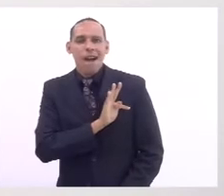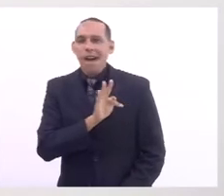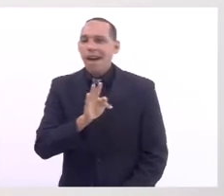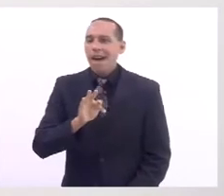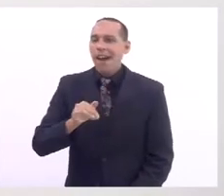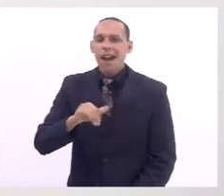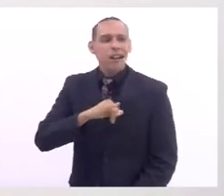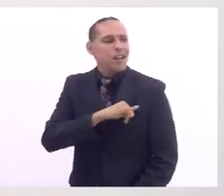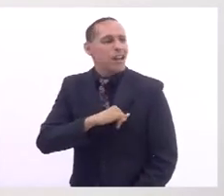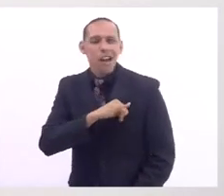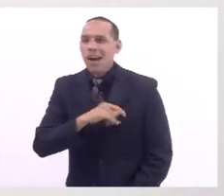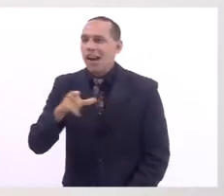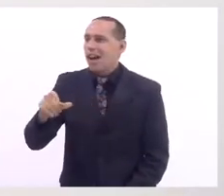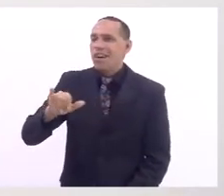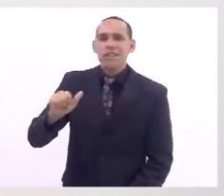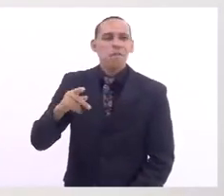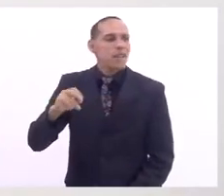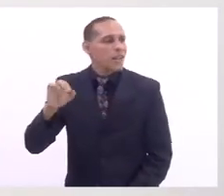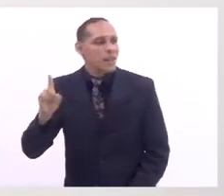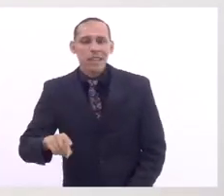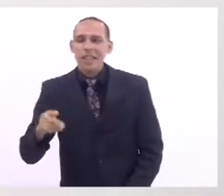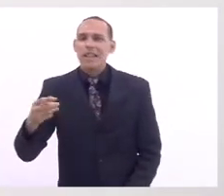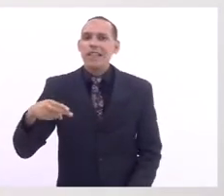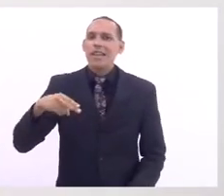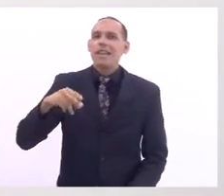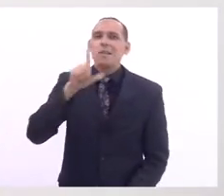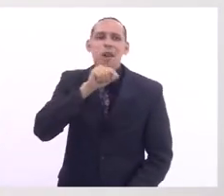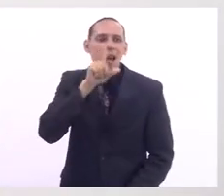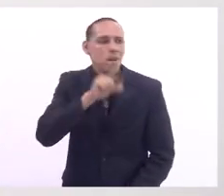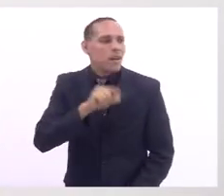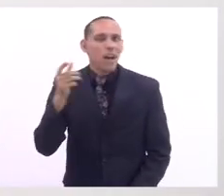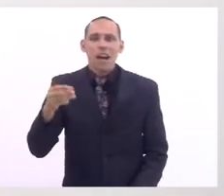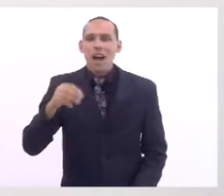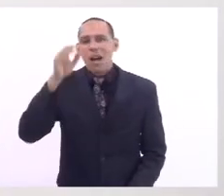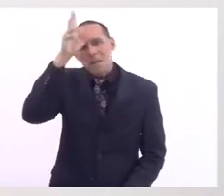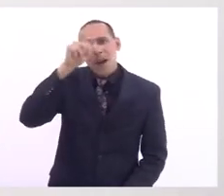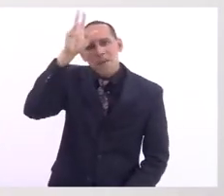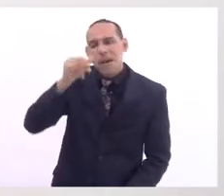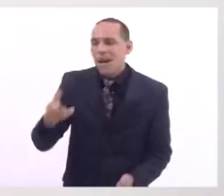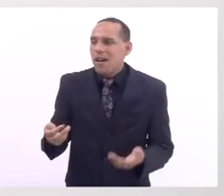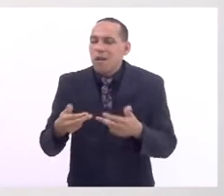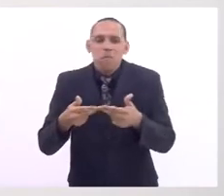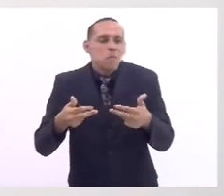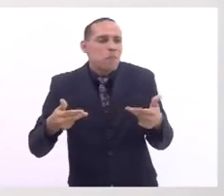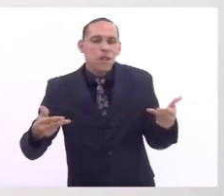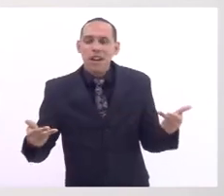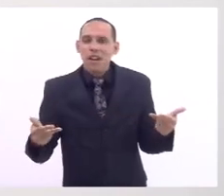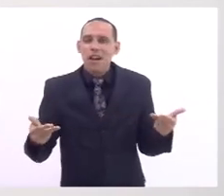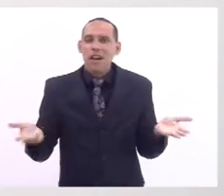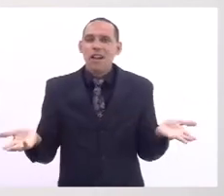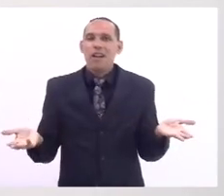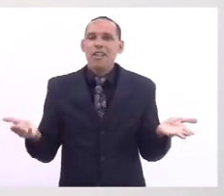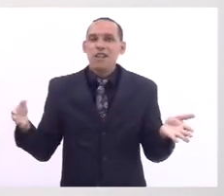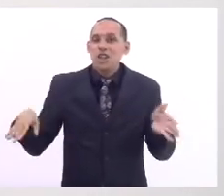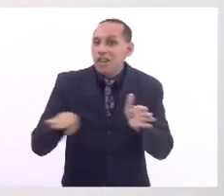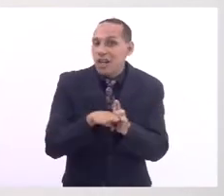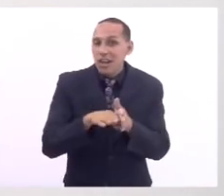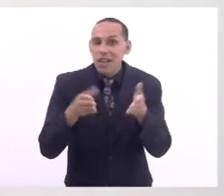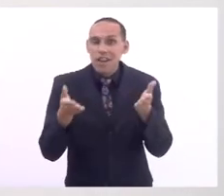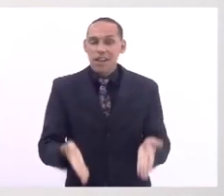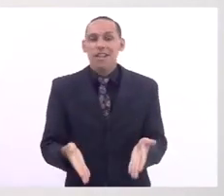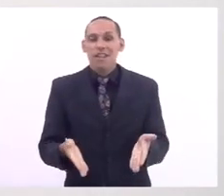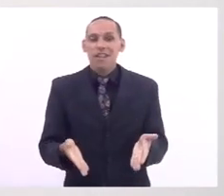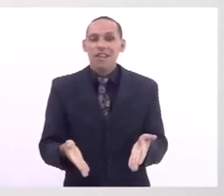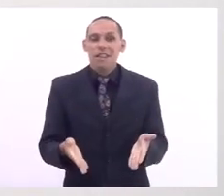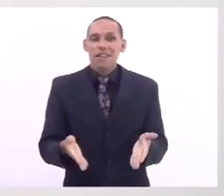Meriti desaferido de Nilópolis passando por Mesquita onde a gente chegou e aí não nos